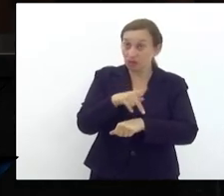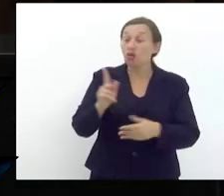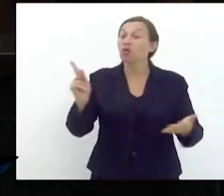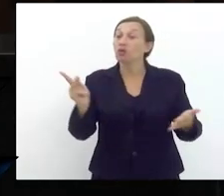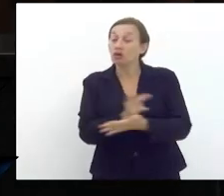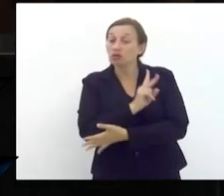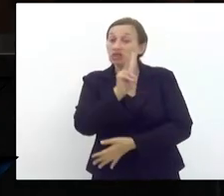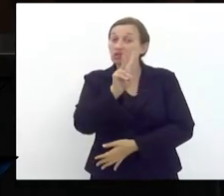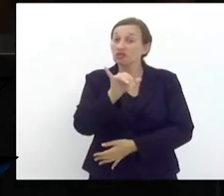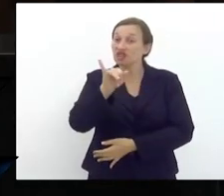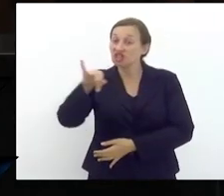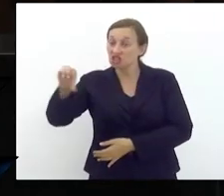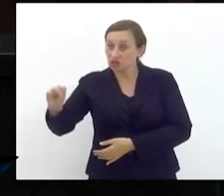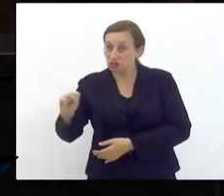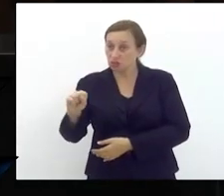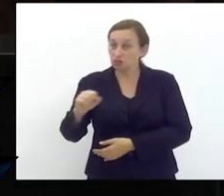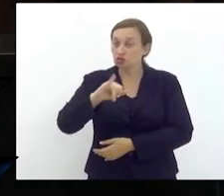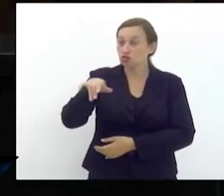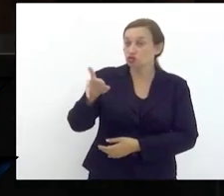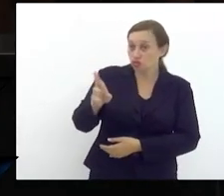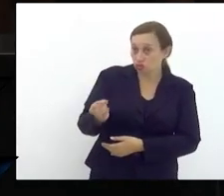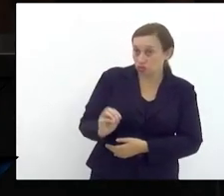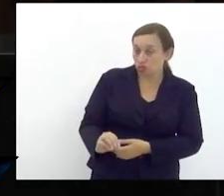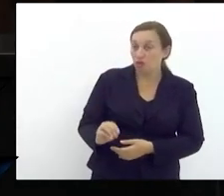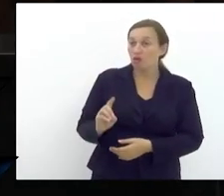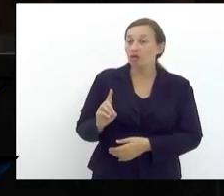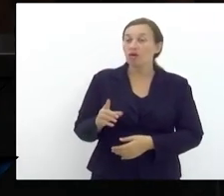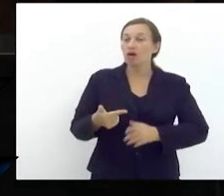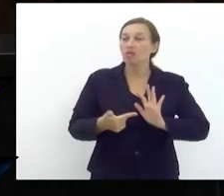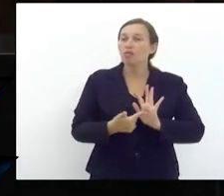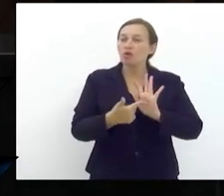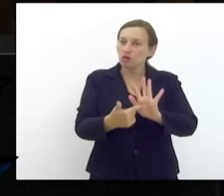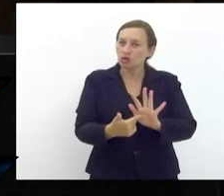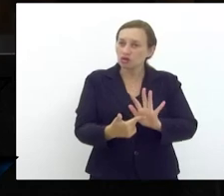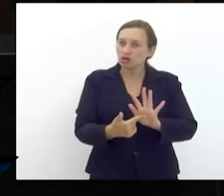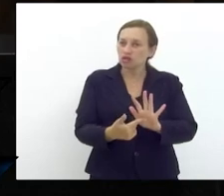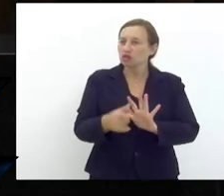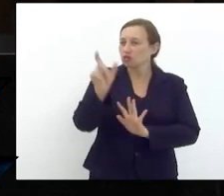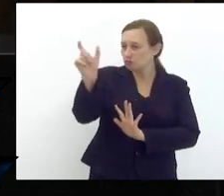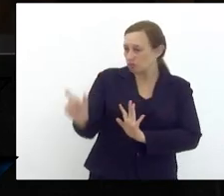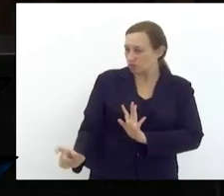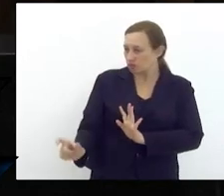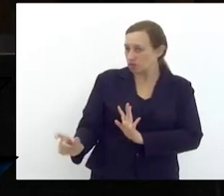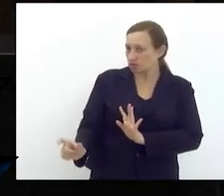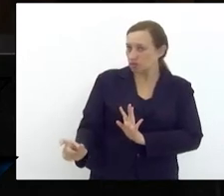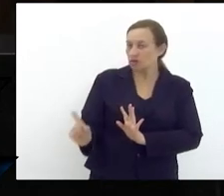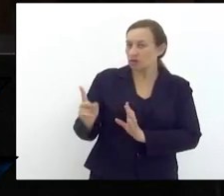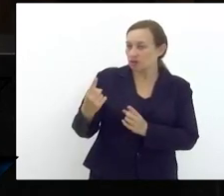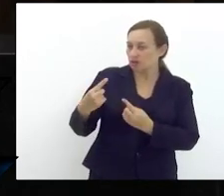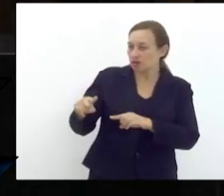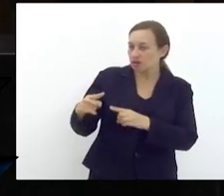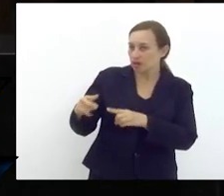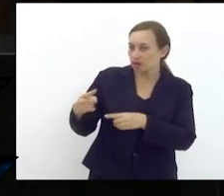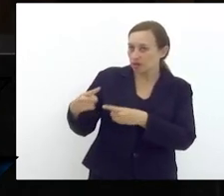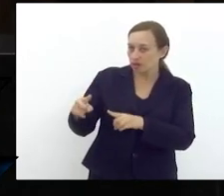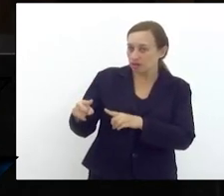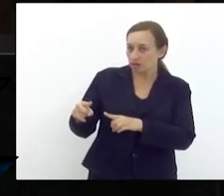aconteceu com o Vinicius Junior é o retrato concreto de uma pessoa que é perseguida